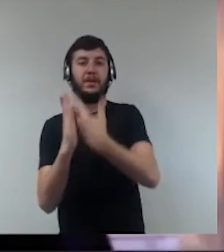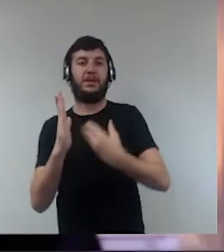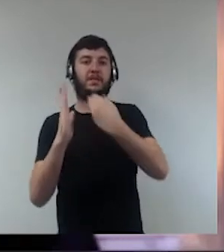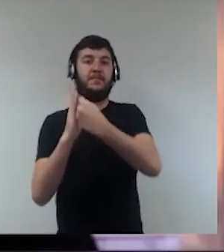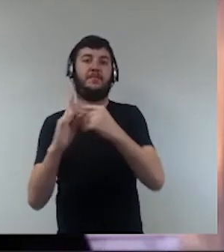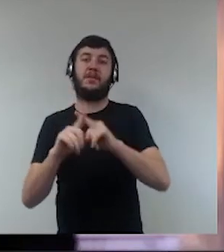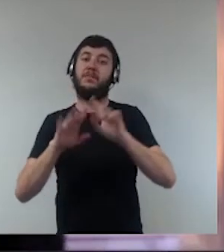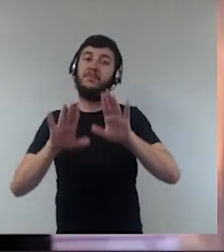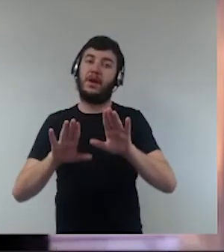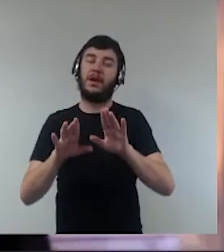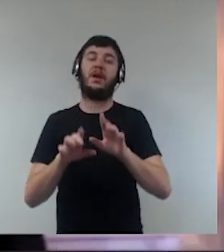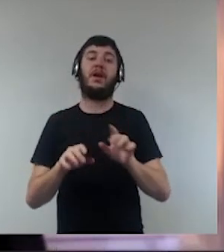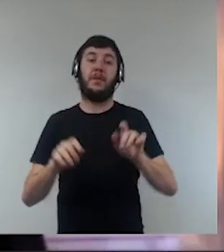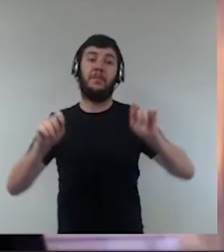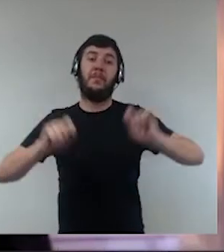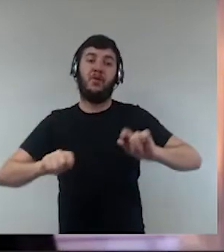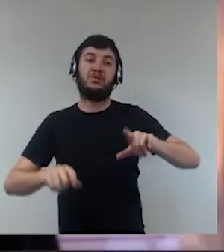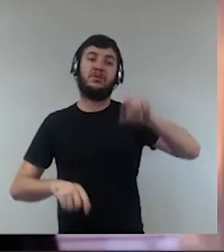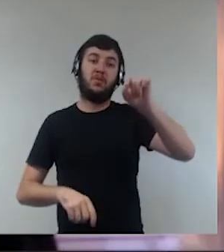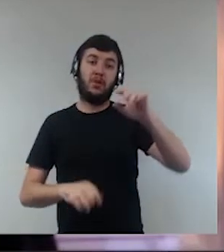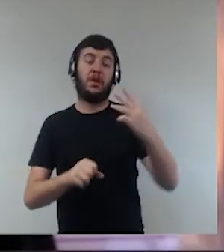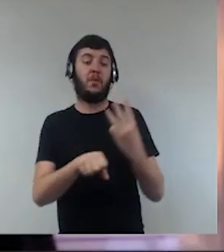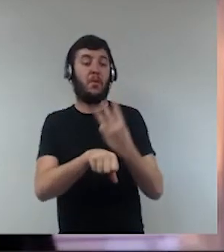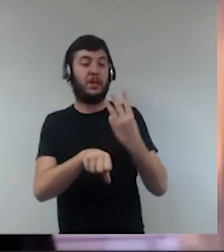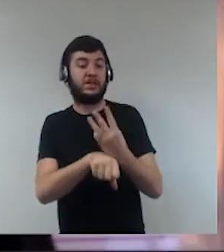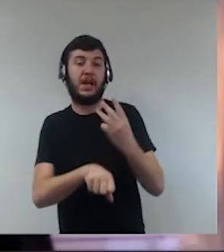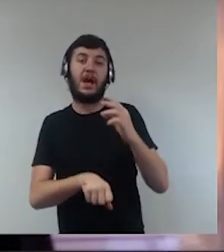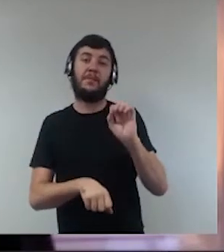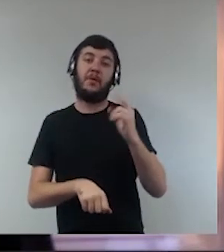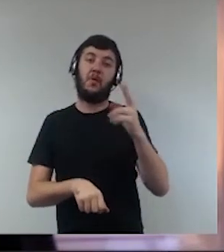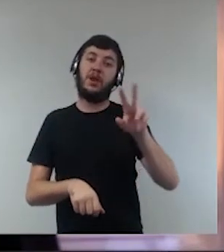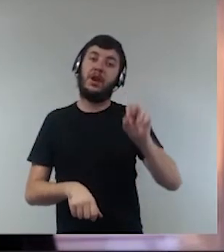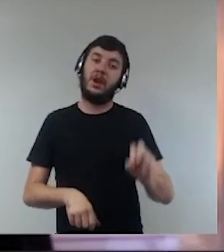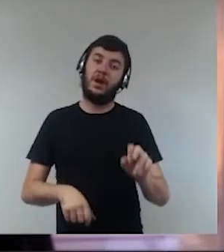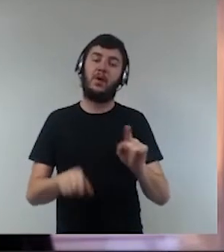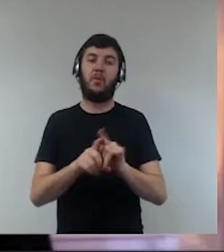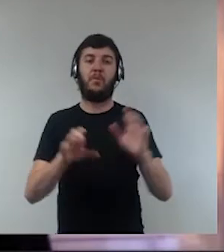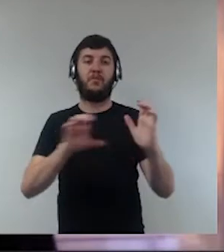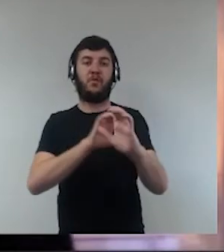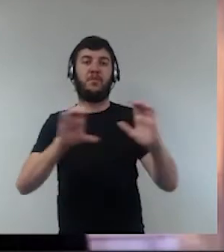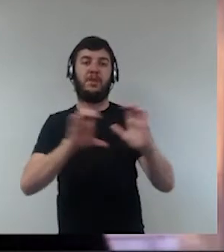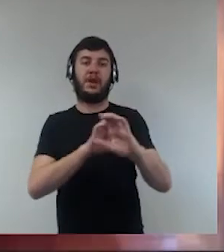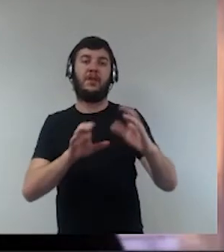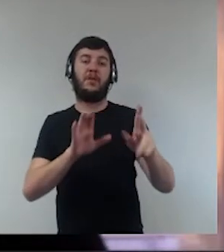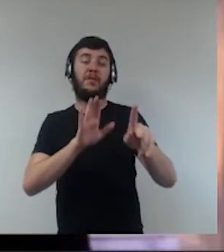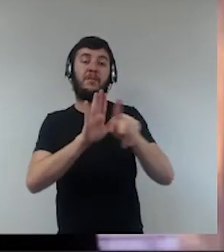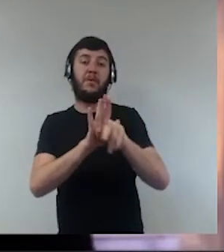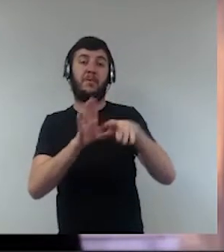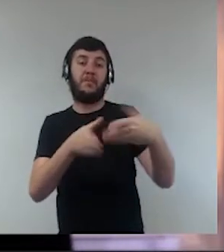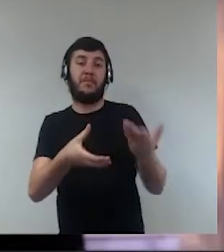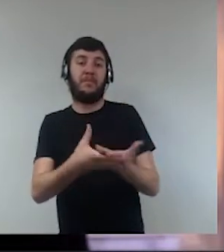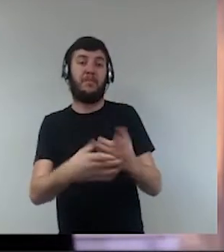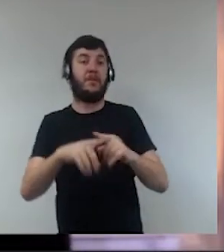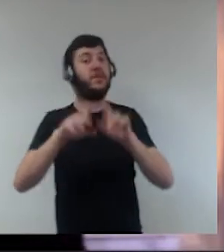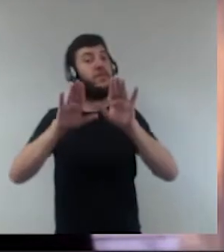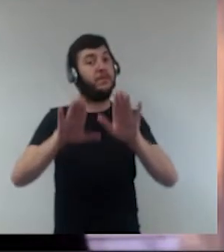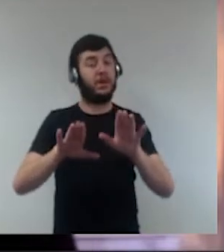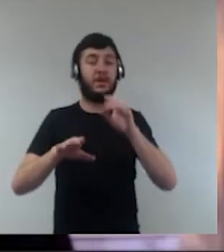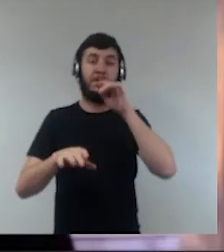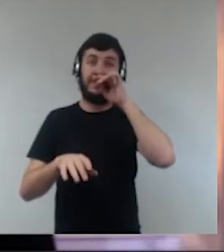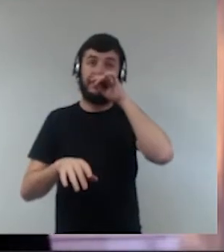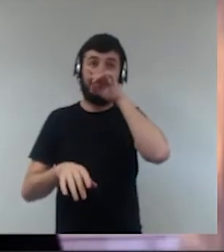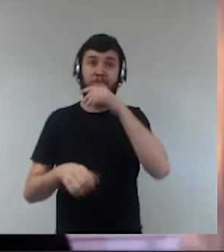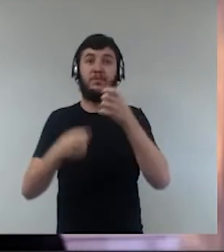partes podem optar pelo WhatsApp para a realização de comunicações processuais. E daí porque eu digo que não